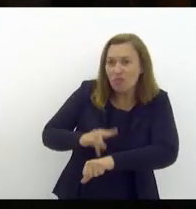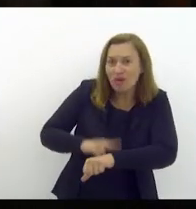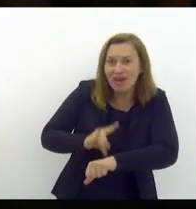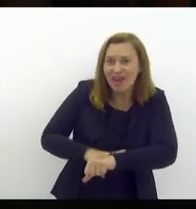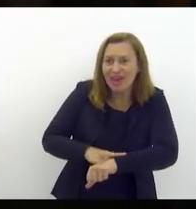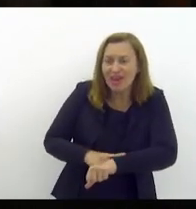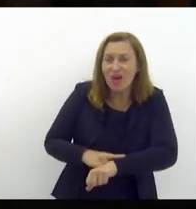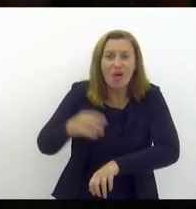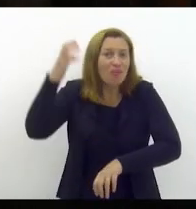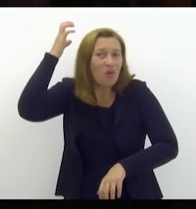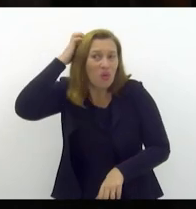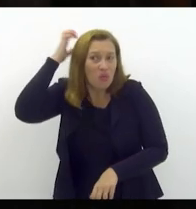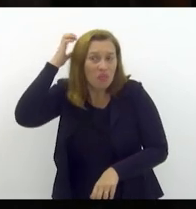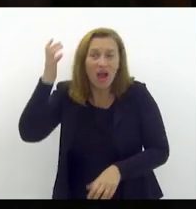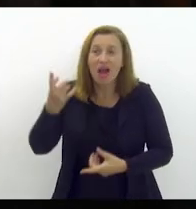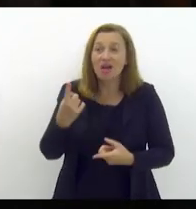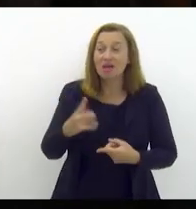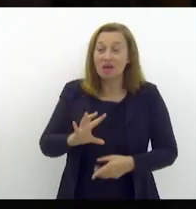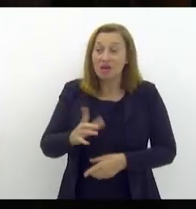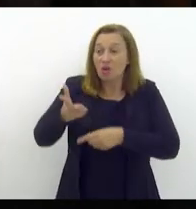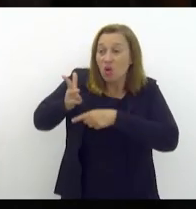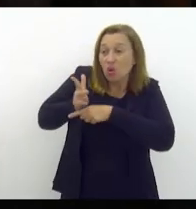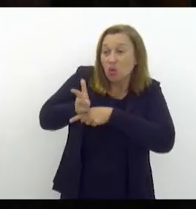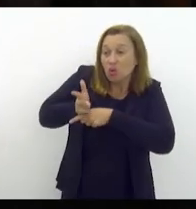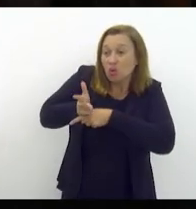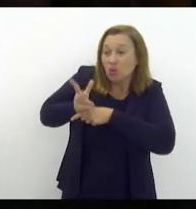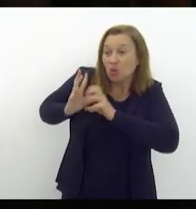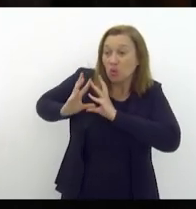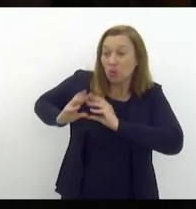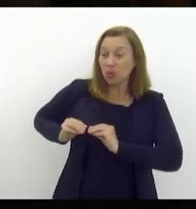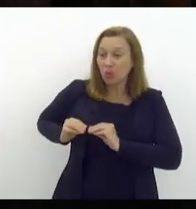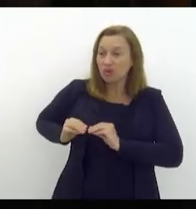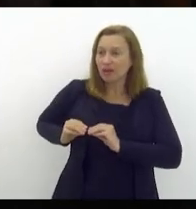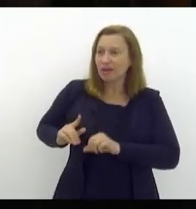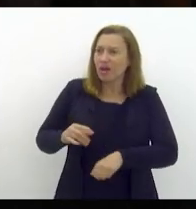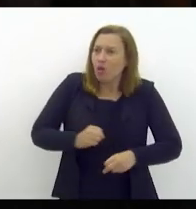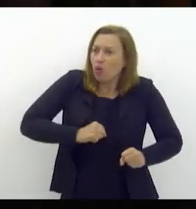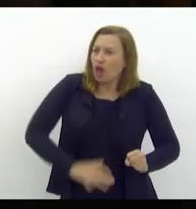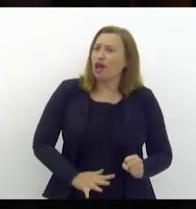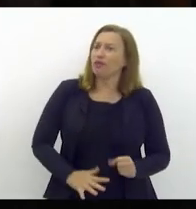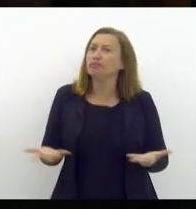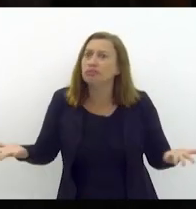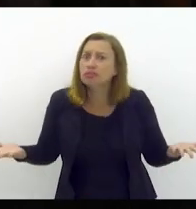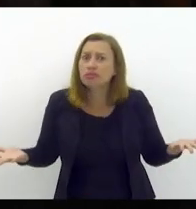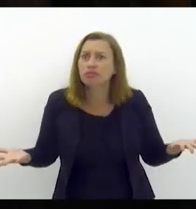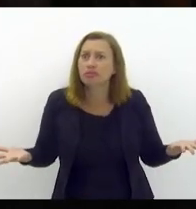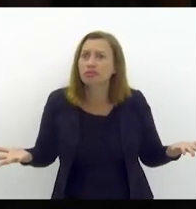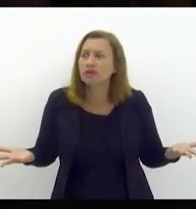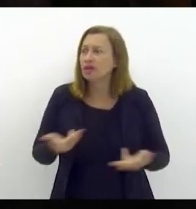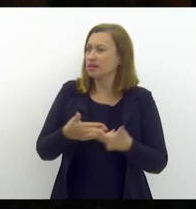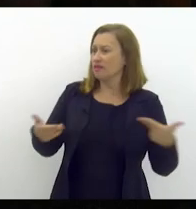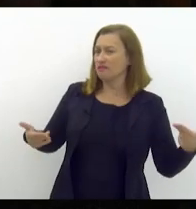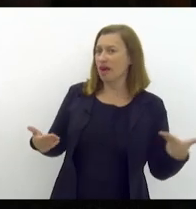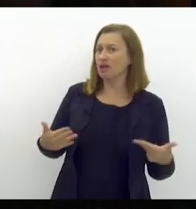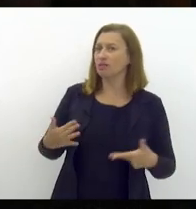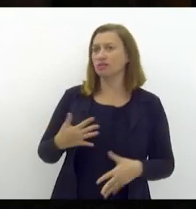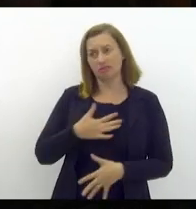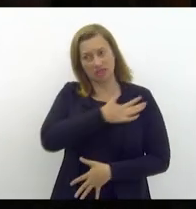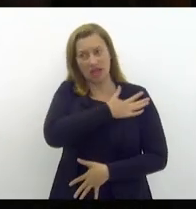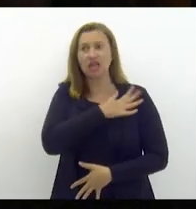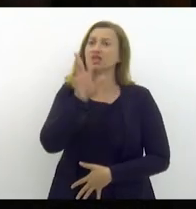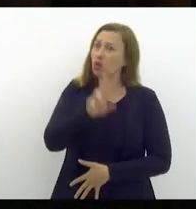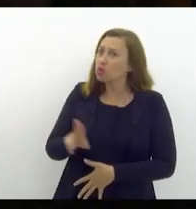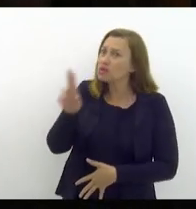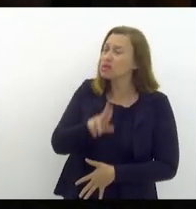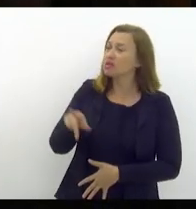para punir o policial porque desligou a câmera no momento que ele estava fazendo a necessidade dele. E tem muitos coronéis que estão utilizando isso